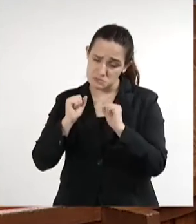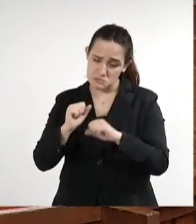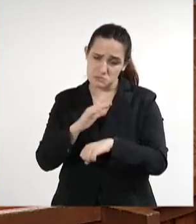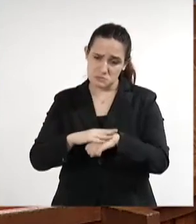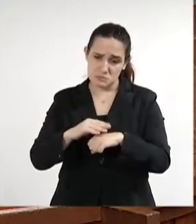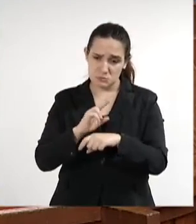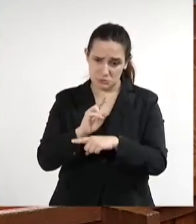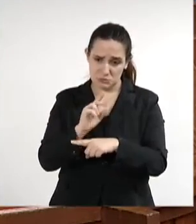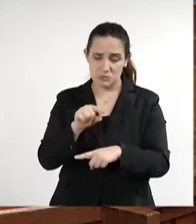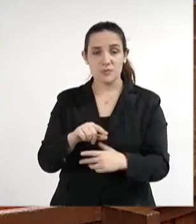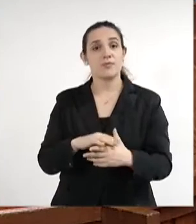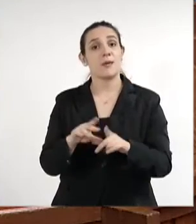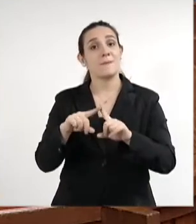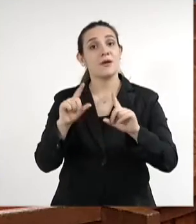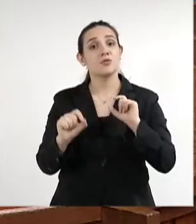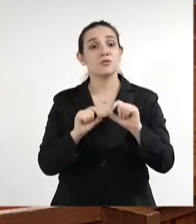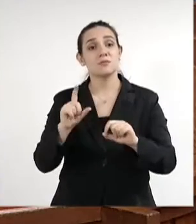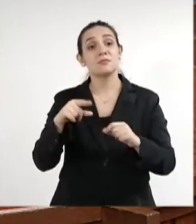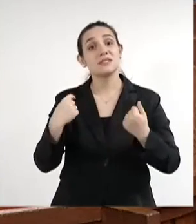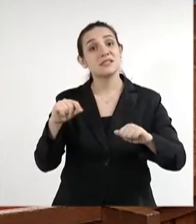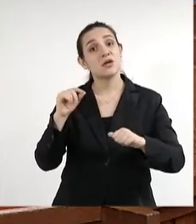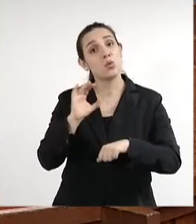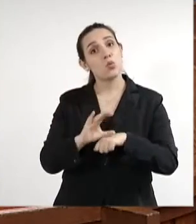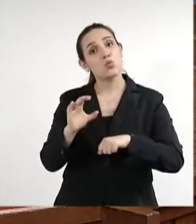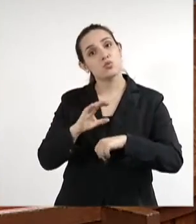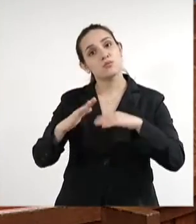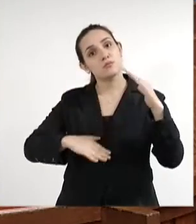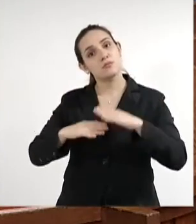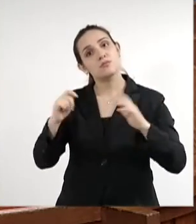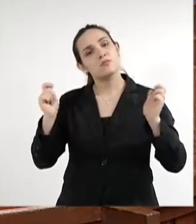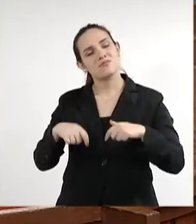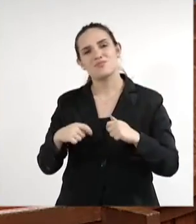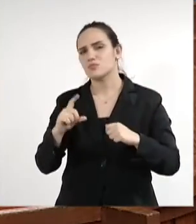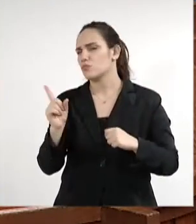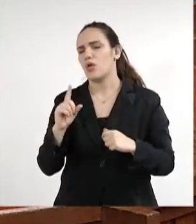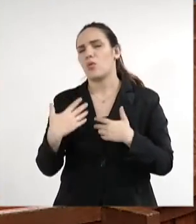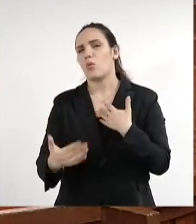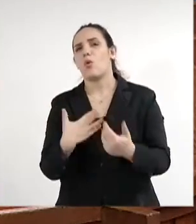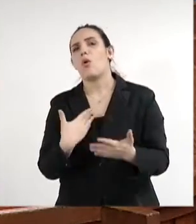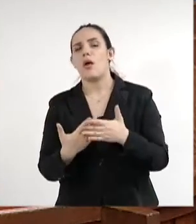as pessoas têm que ser qualificadas, não é qualquer um que tem condições